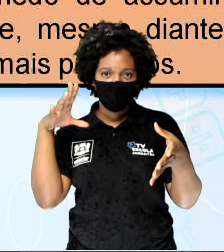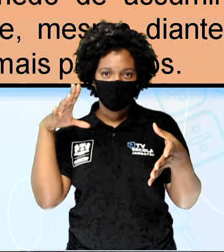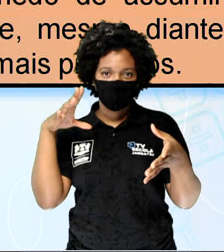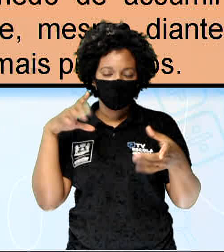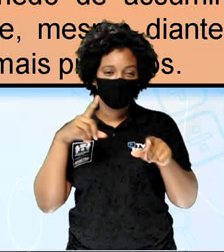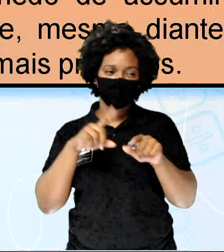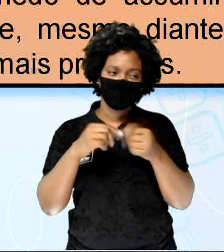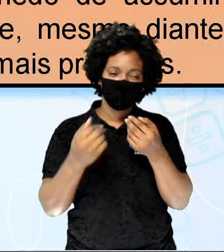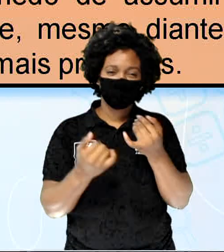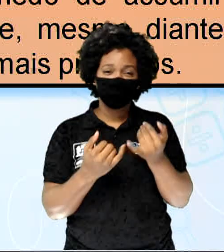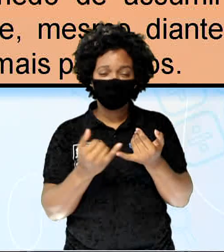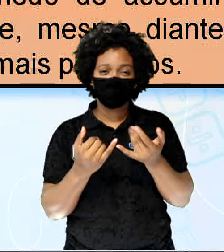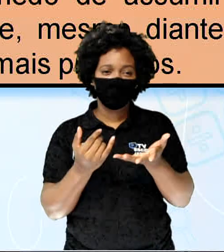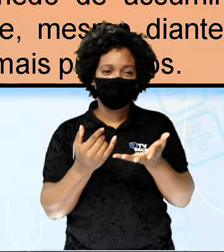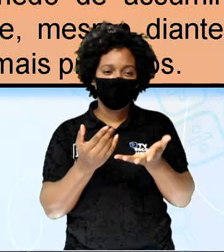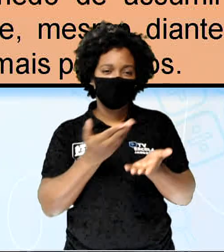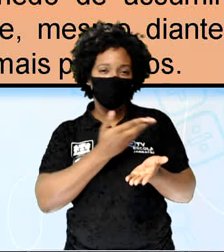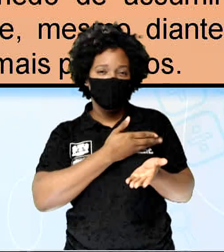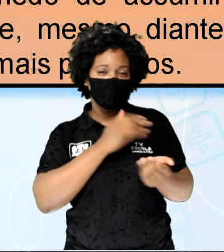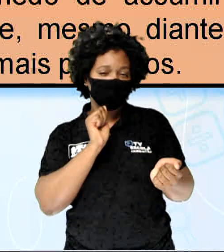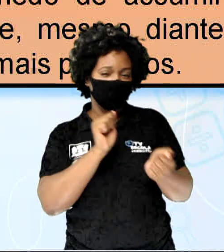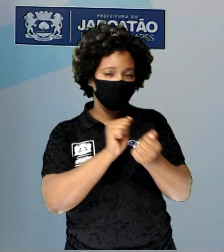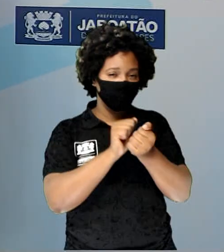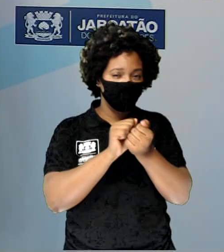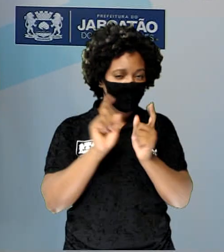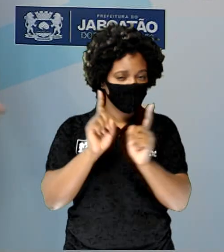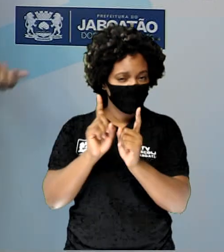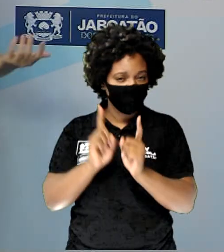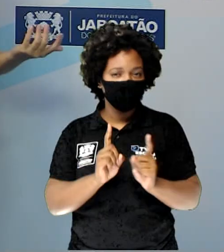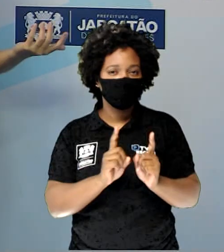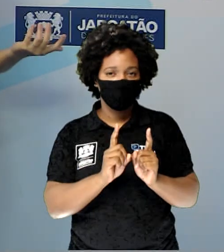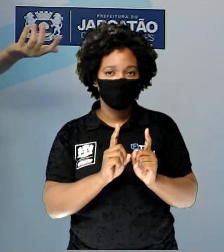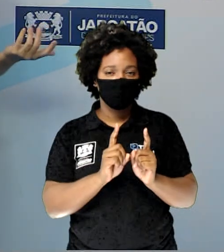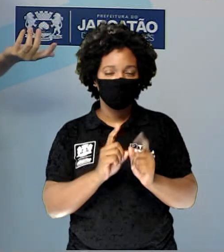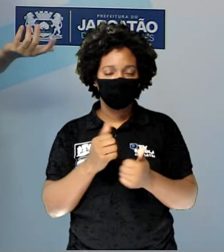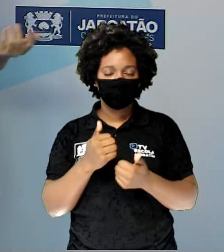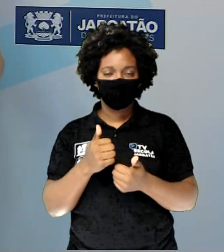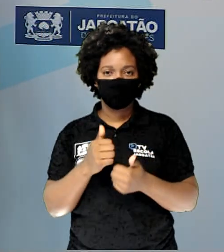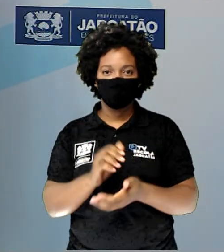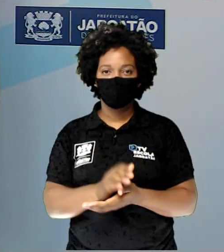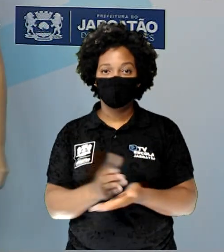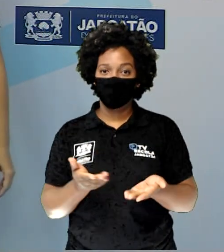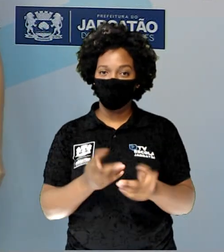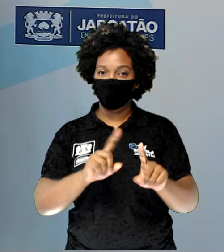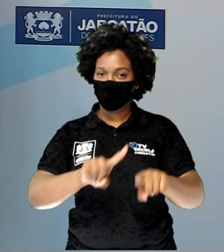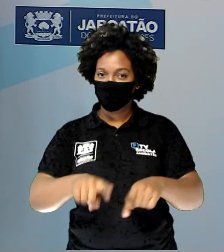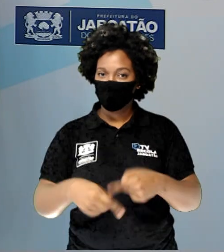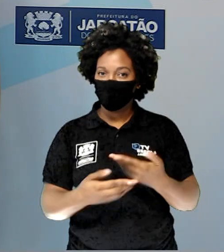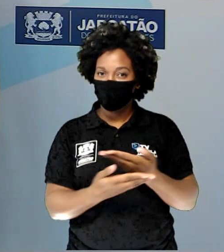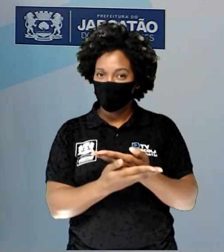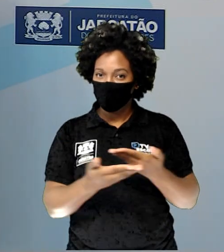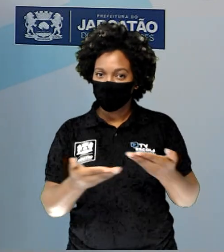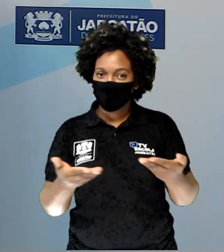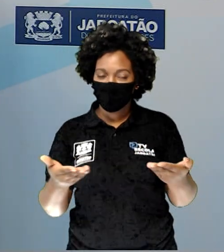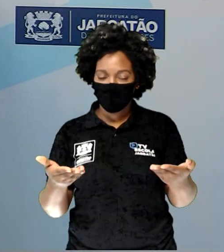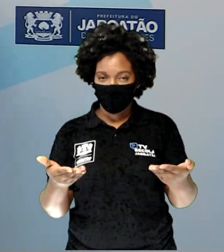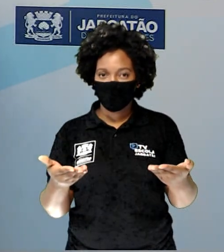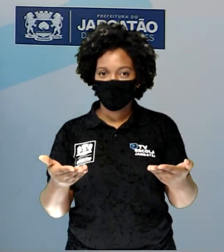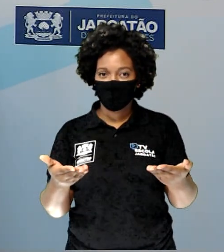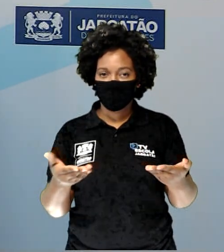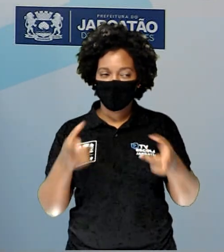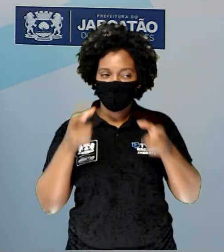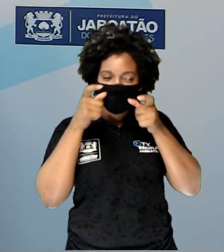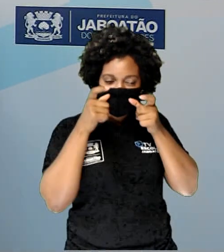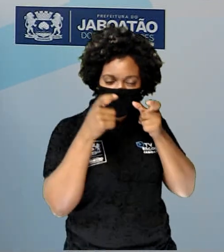mais próximos. Tudo bem até aí? Chegamos à hora do nosso desafio. Presta